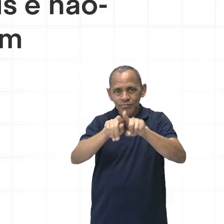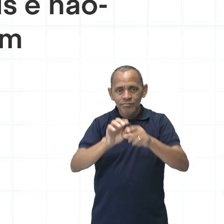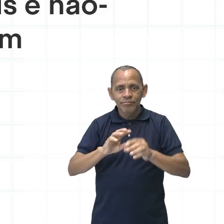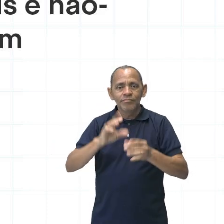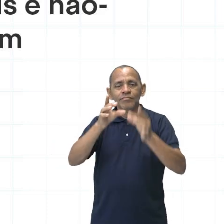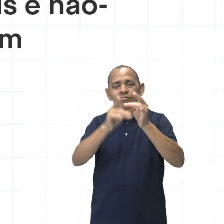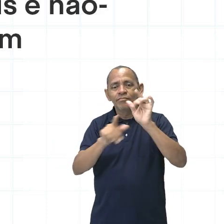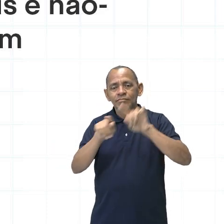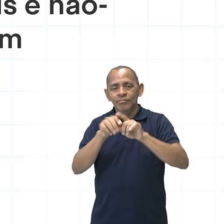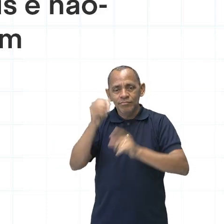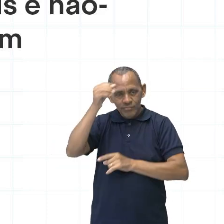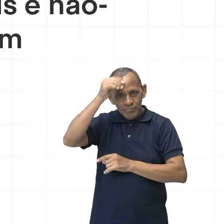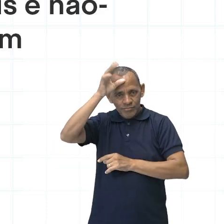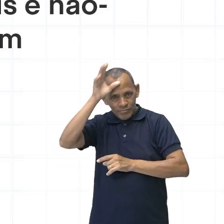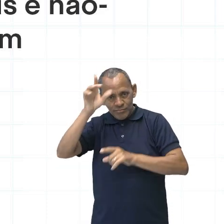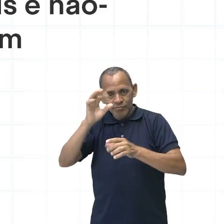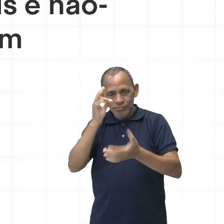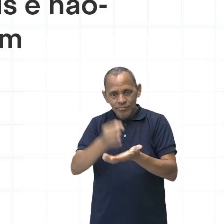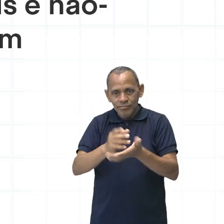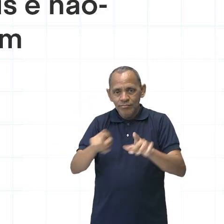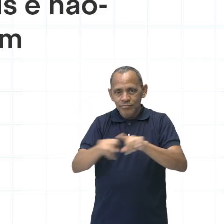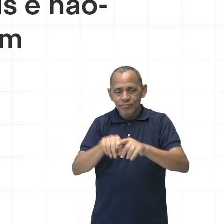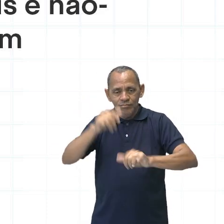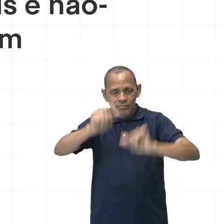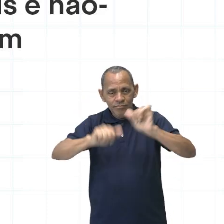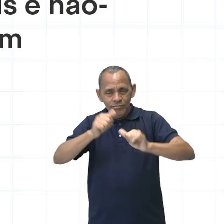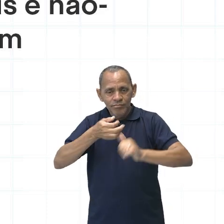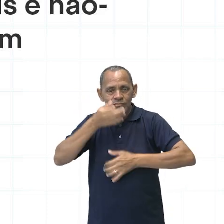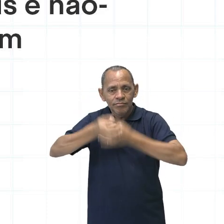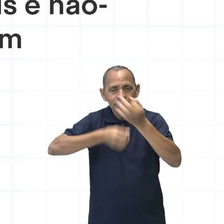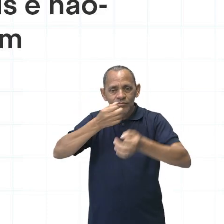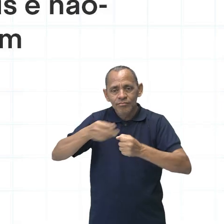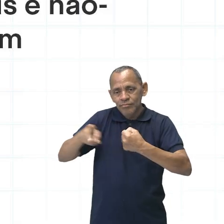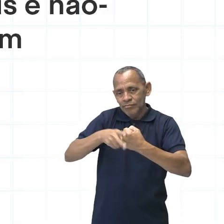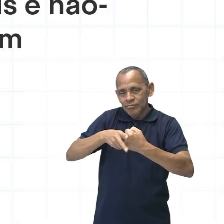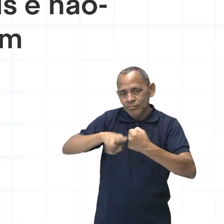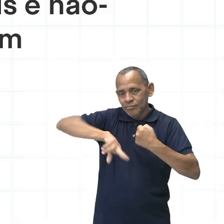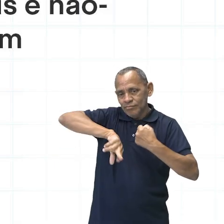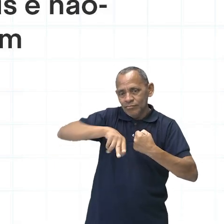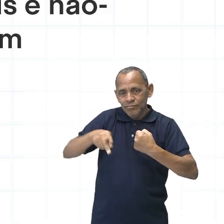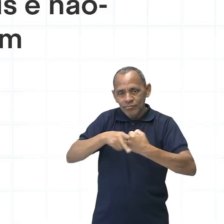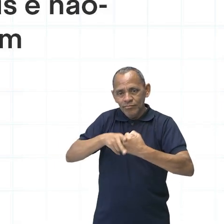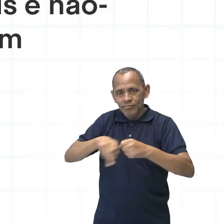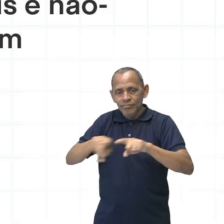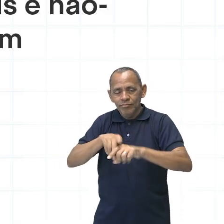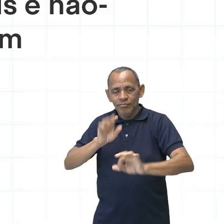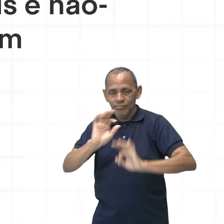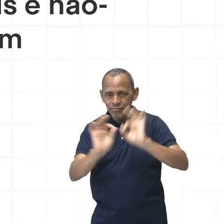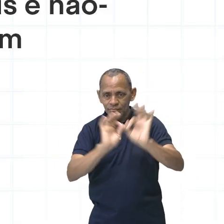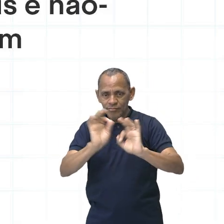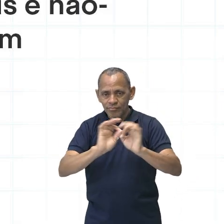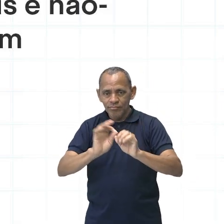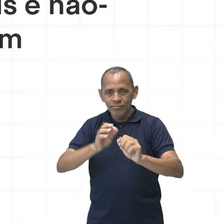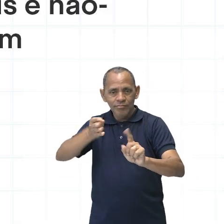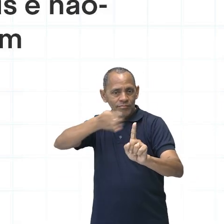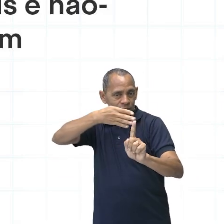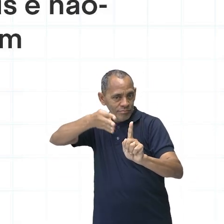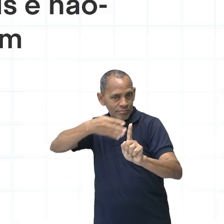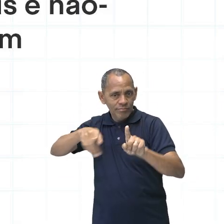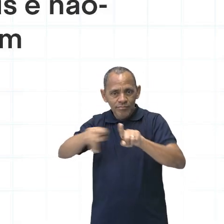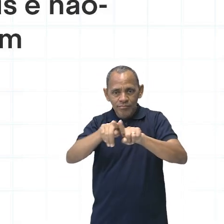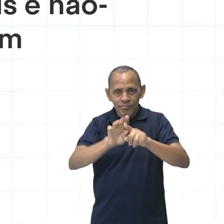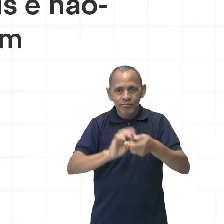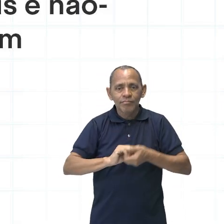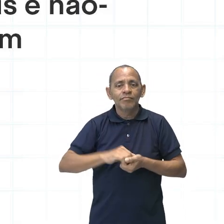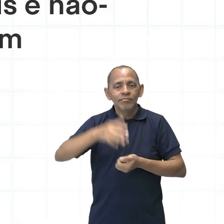detalhamento, compreensão e análise de discursos verbais e não verbais para a construção da persuasão em textos da